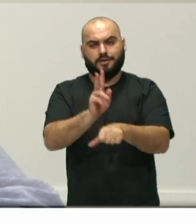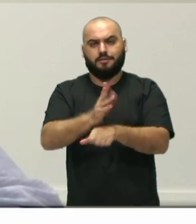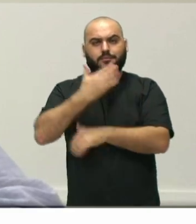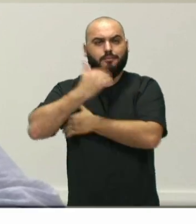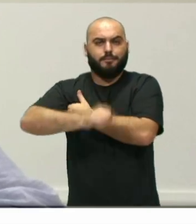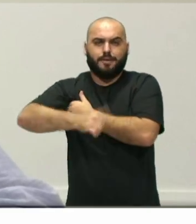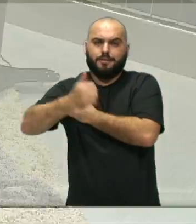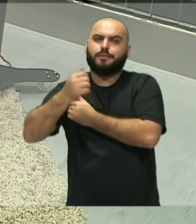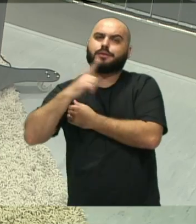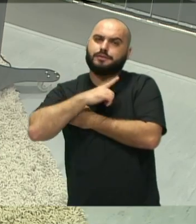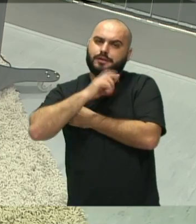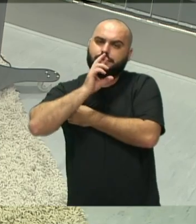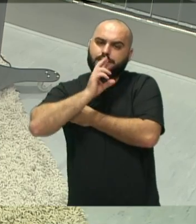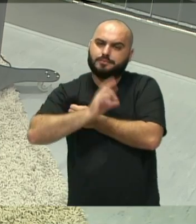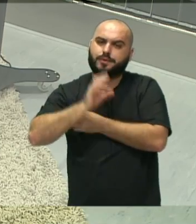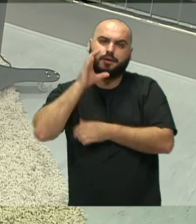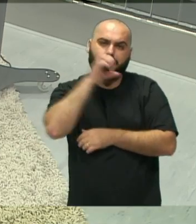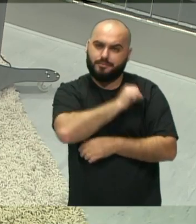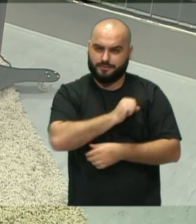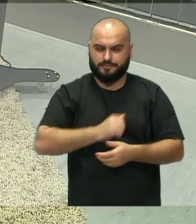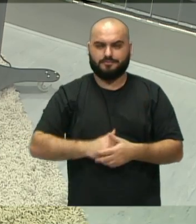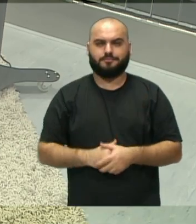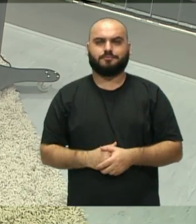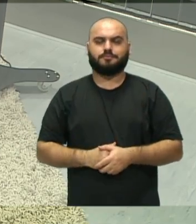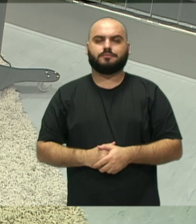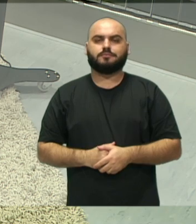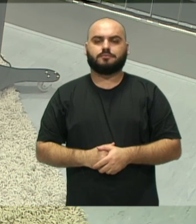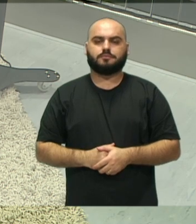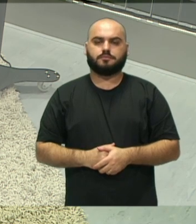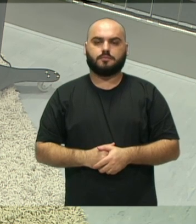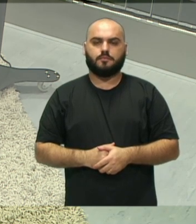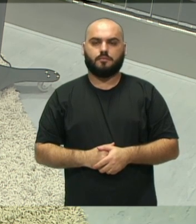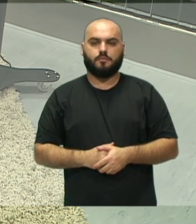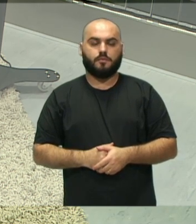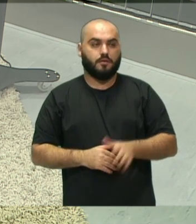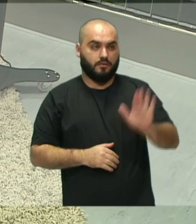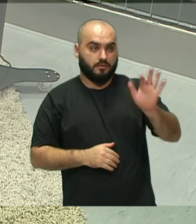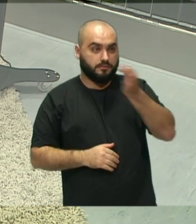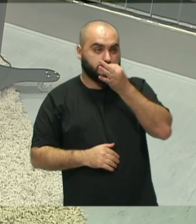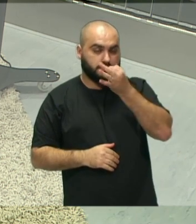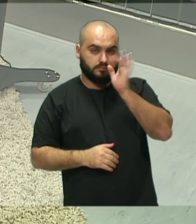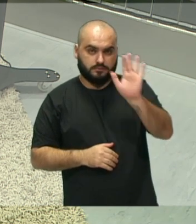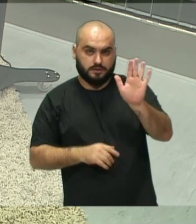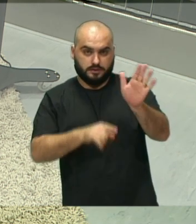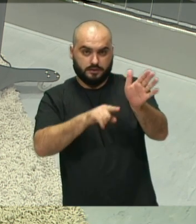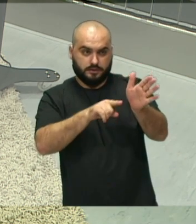mais rápido no médico. Na sua opinião, Itajaí ter um centro de